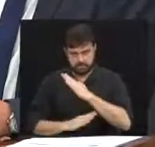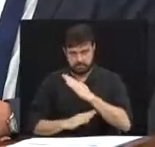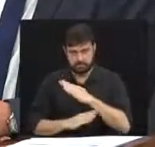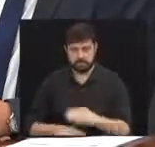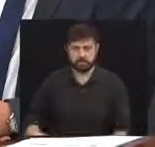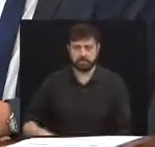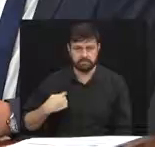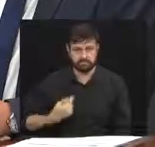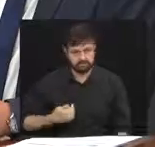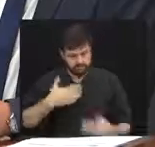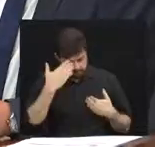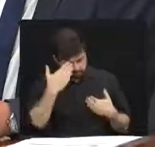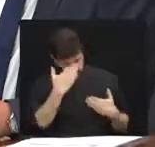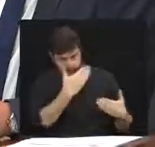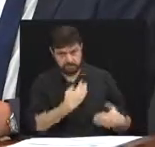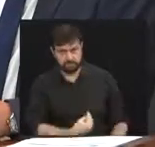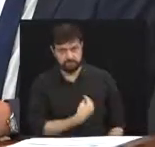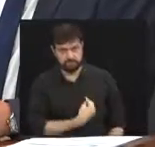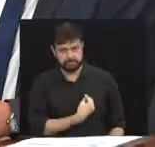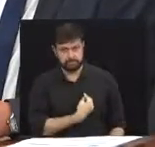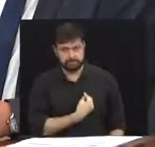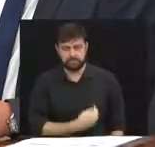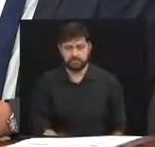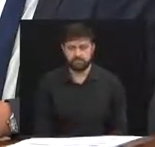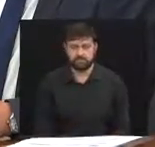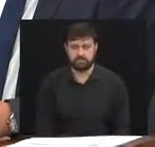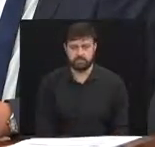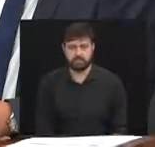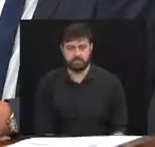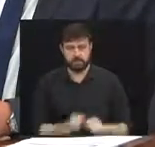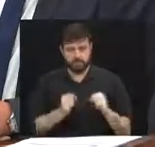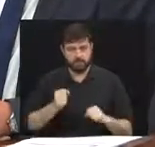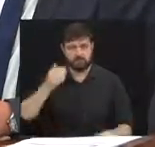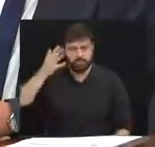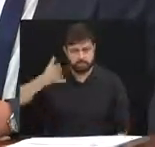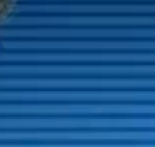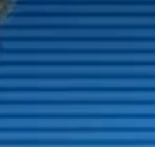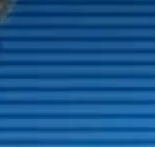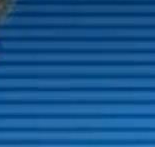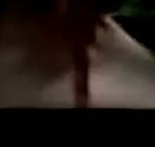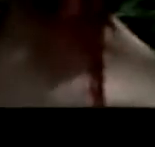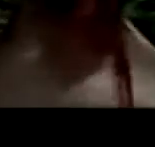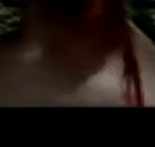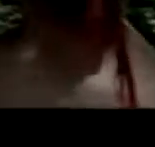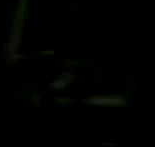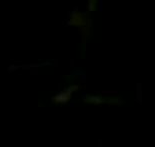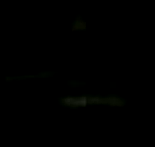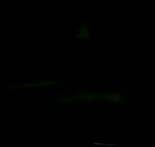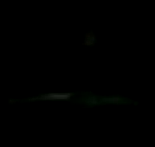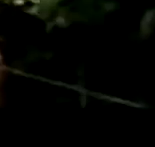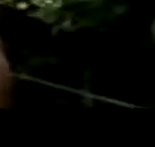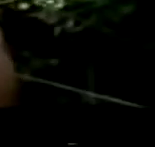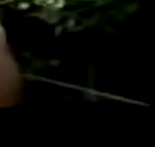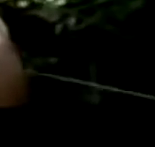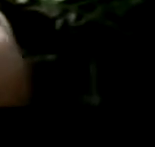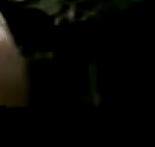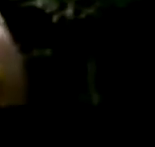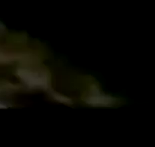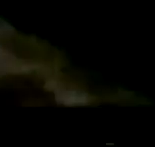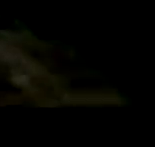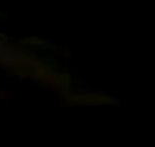chamado para compor a mesa, conforme o regimento interno e a lei orgânica do município. Foram executados os hinos nacional e